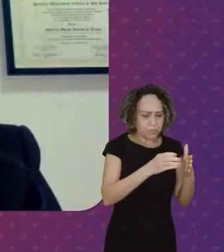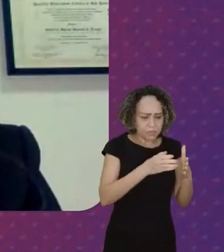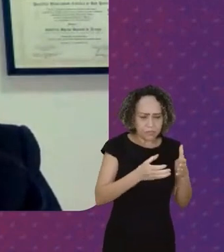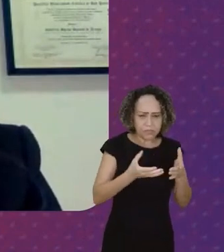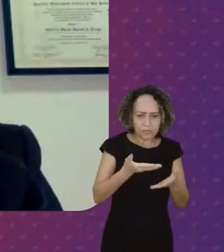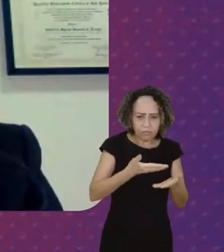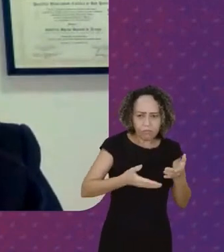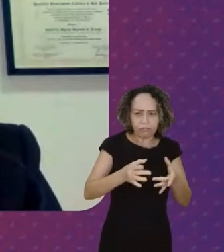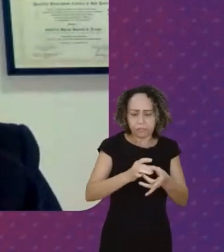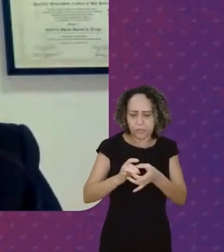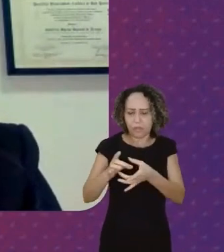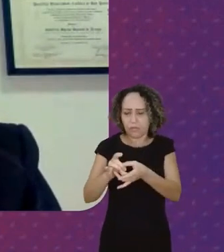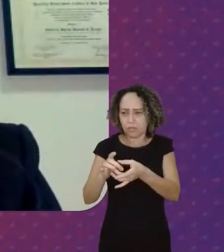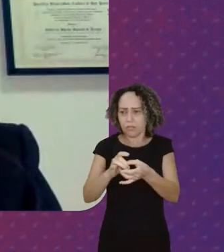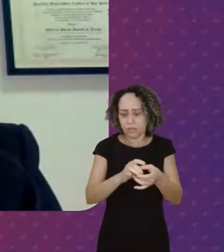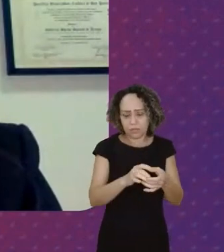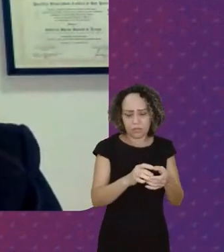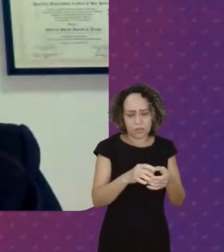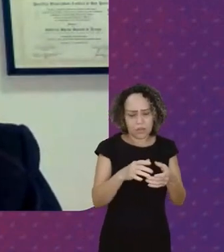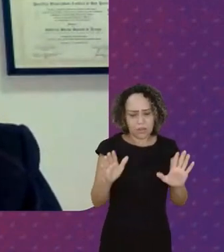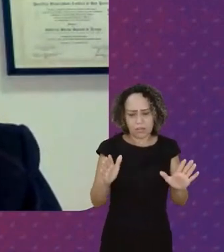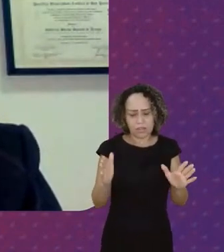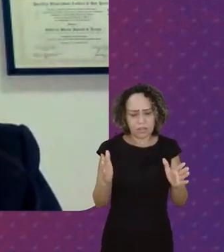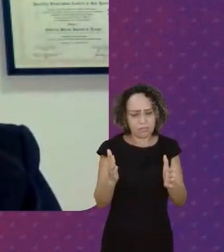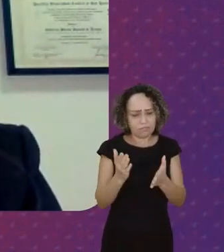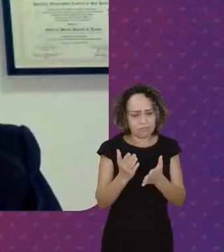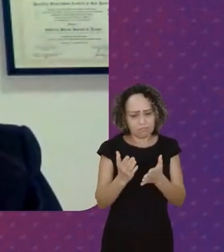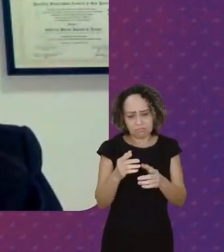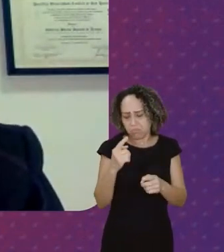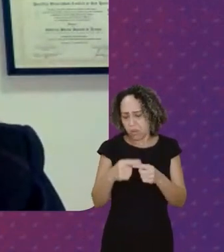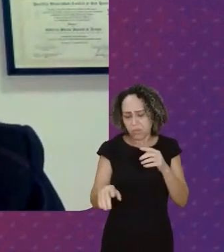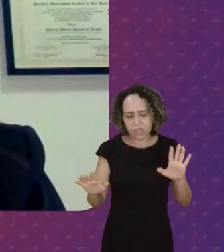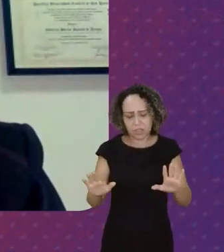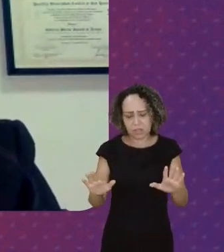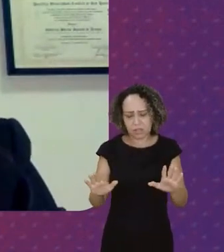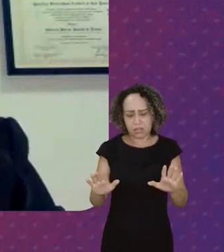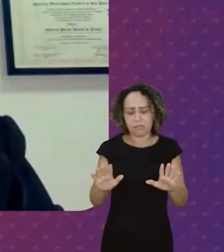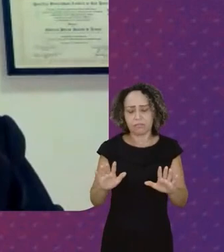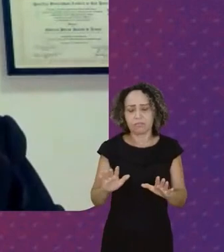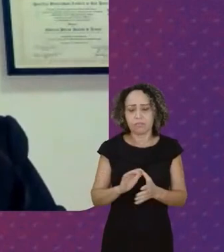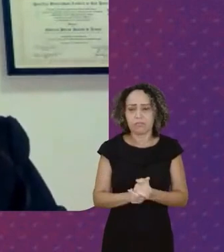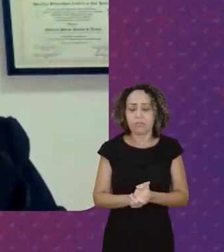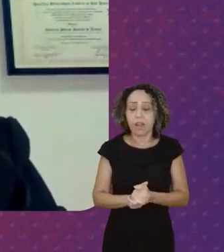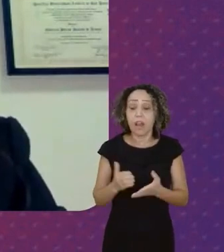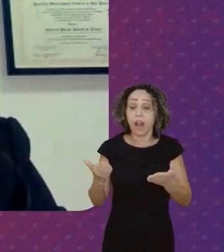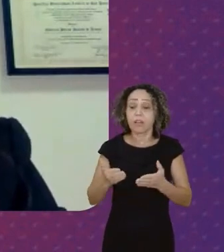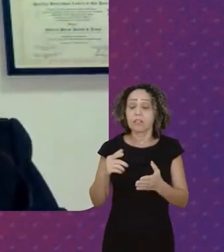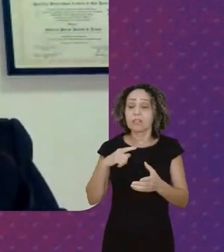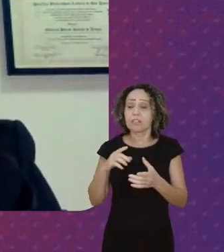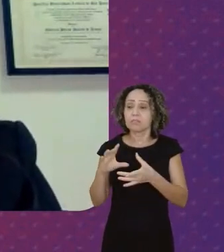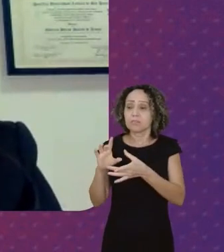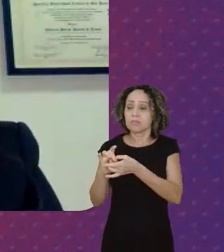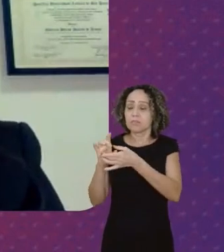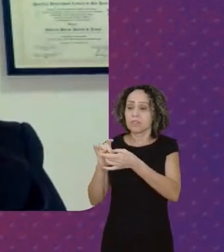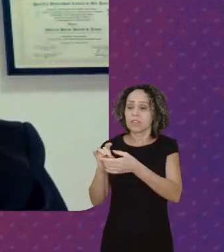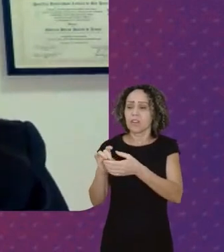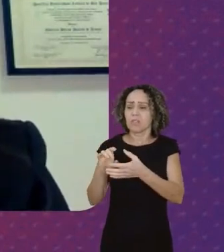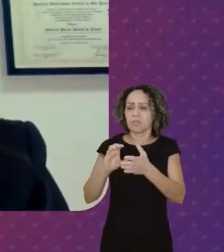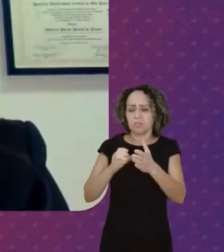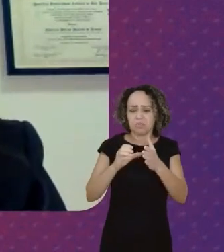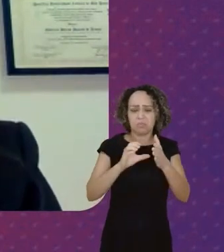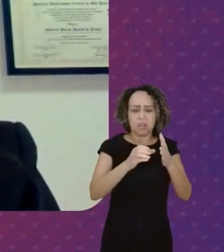estão proibidas, já não foram aplicadas nas eleições de 2020, e ainda temos as coligações majoritárias, essas